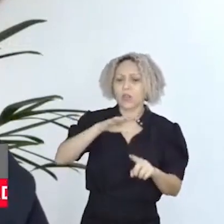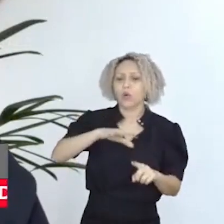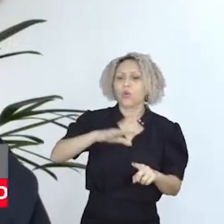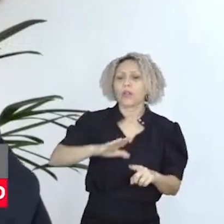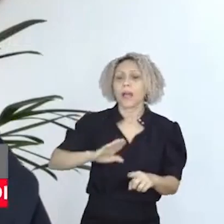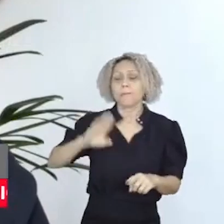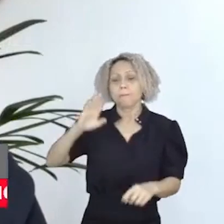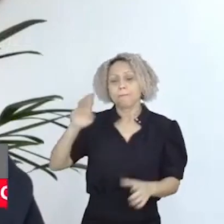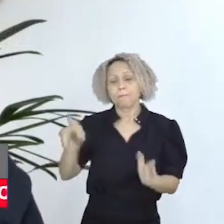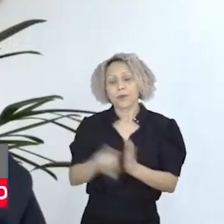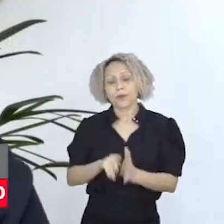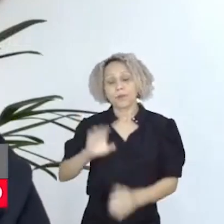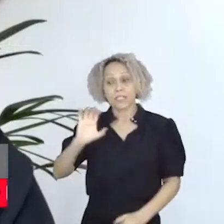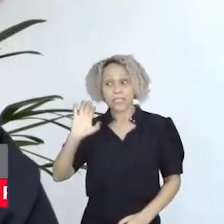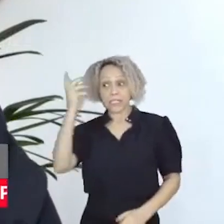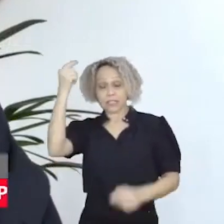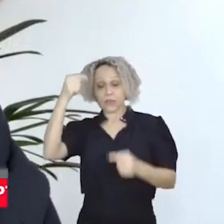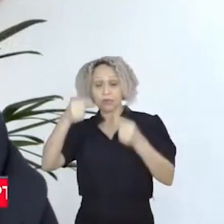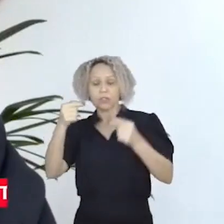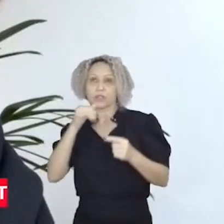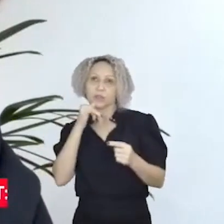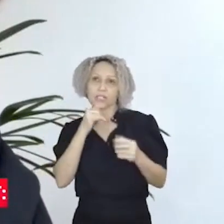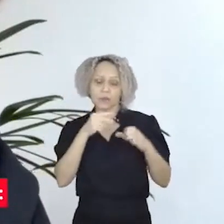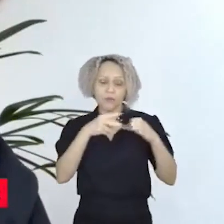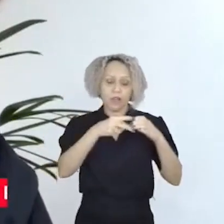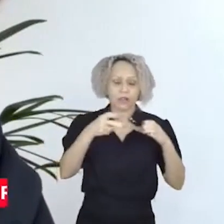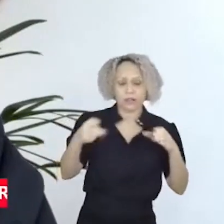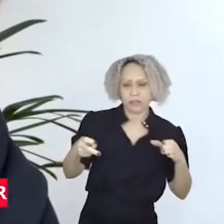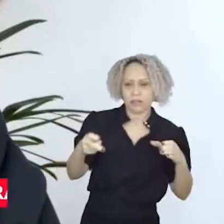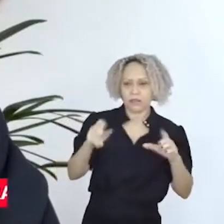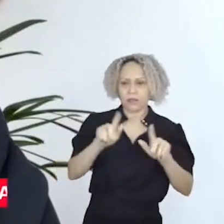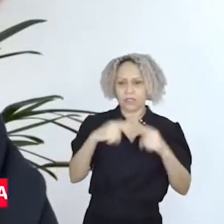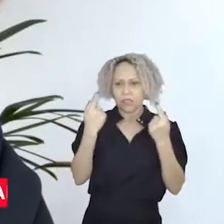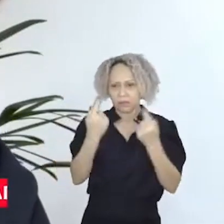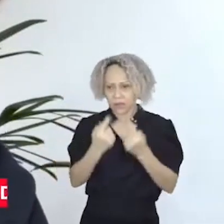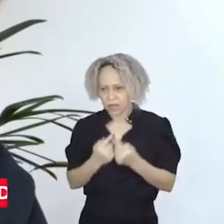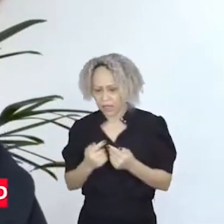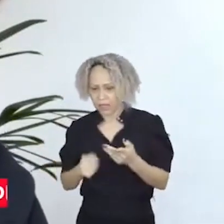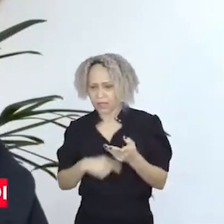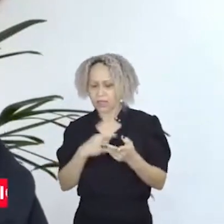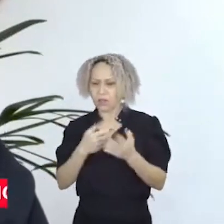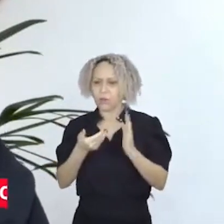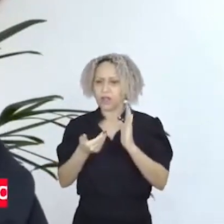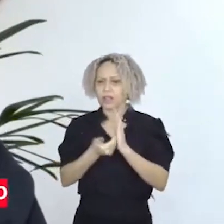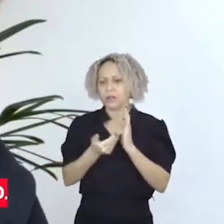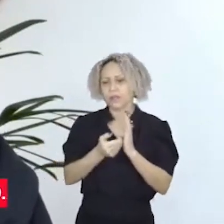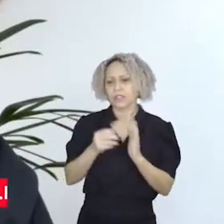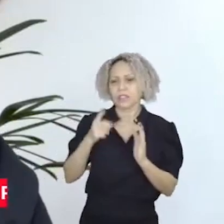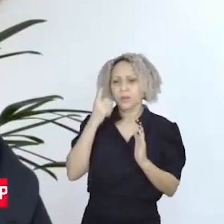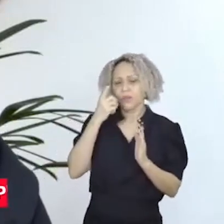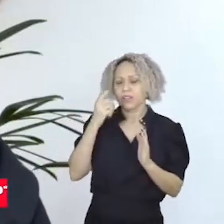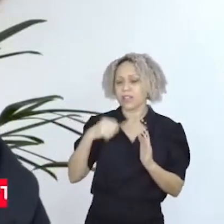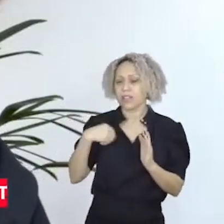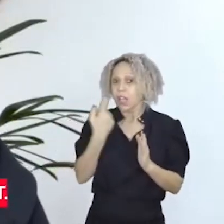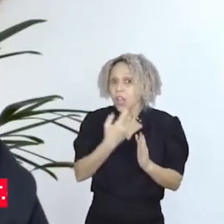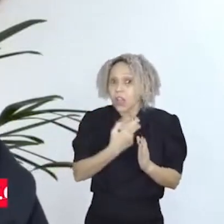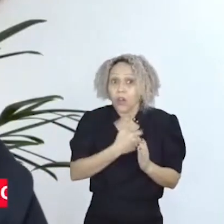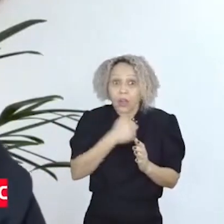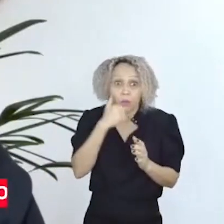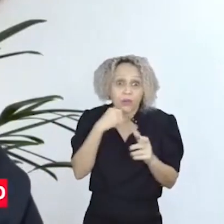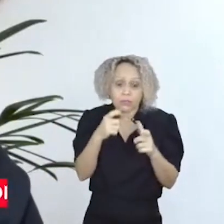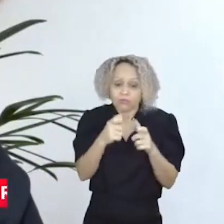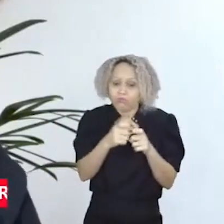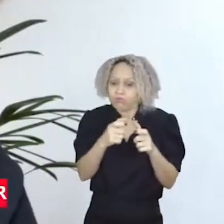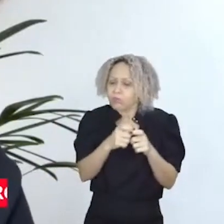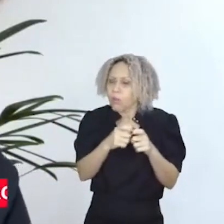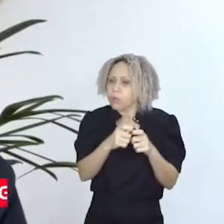exemplo, uma Câmara de Vereadores, uma Assembleia Legislativa, uma Câmara de Deputados. Nós já somos tão poucas e,